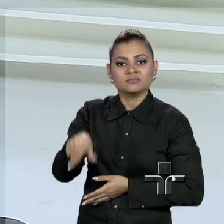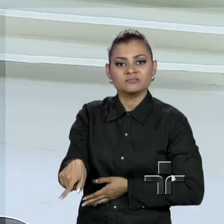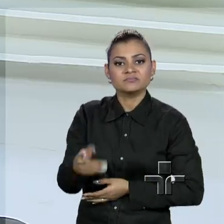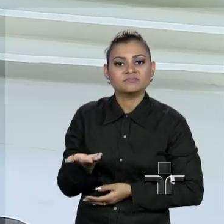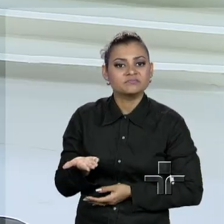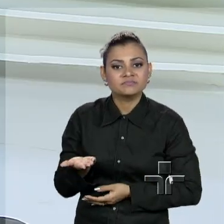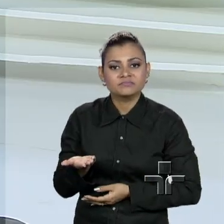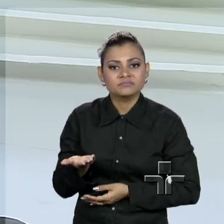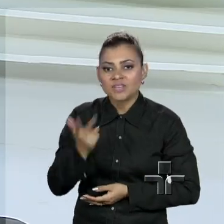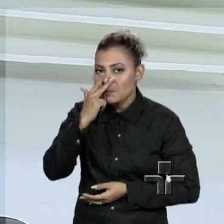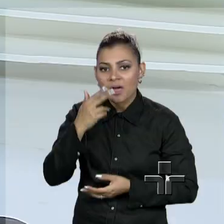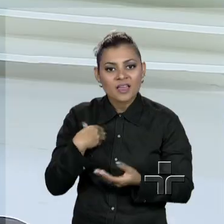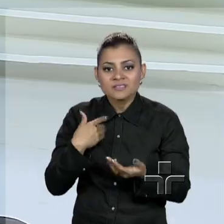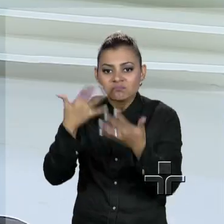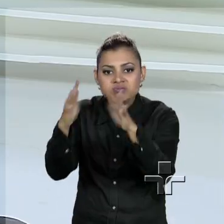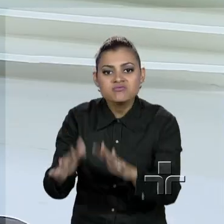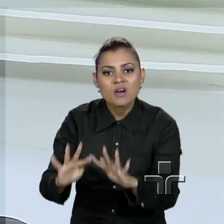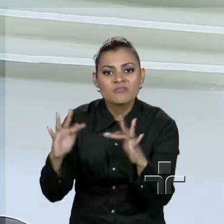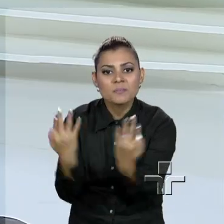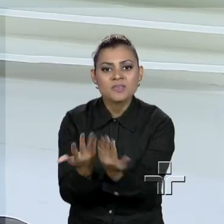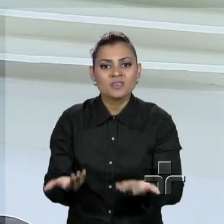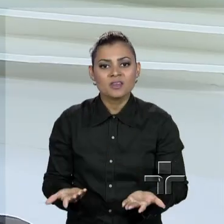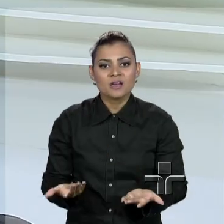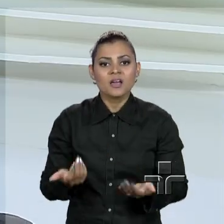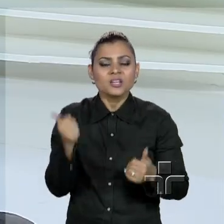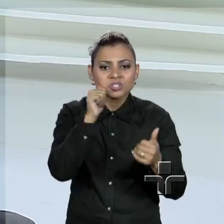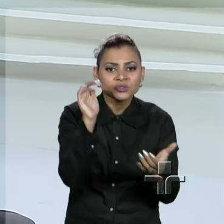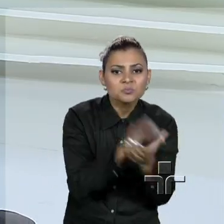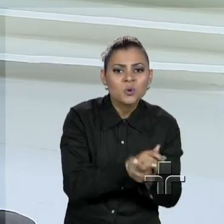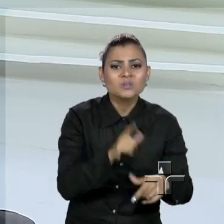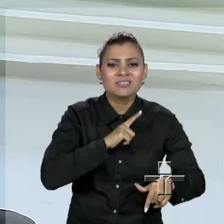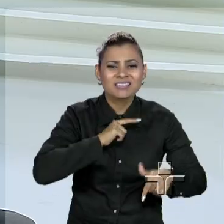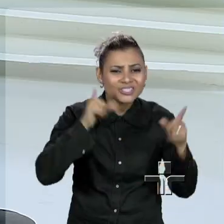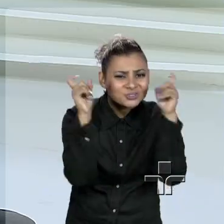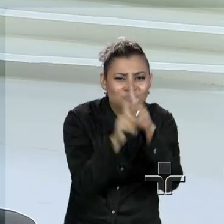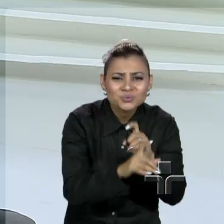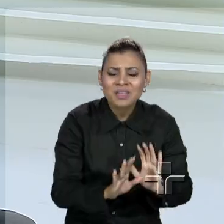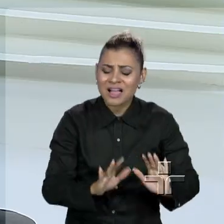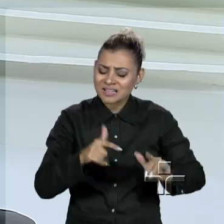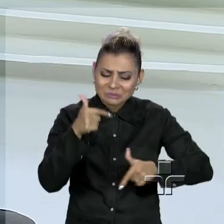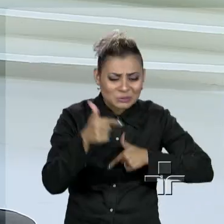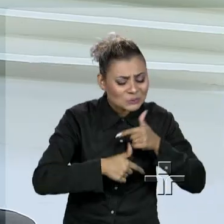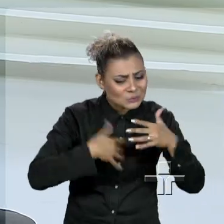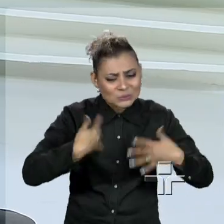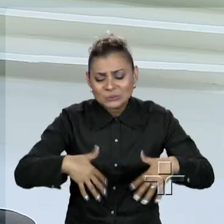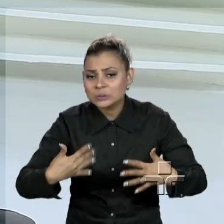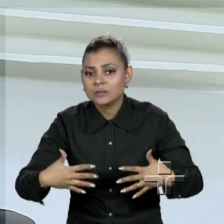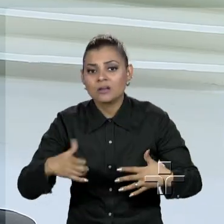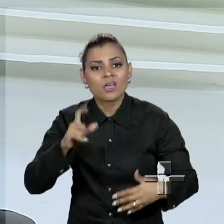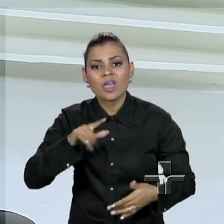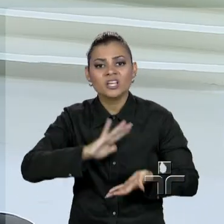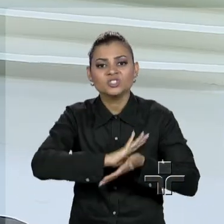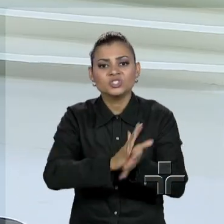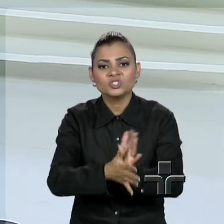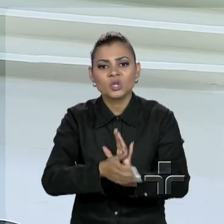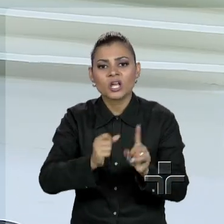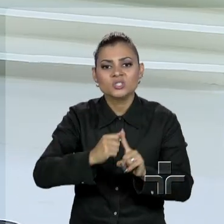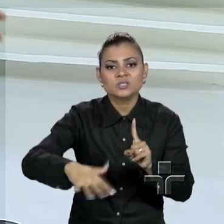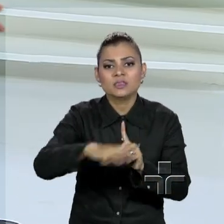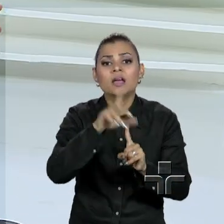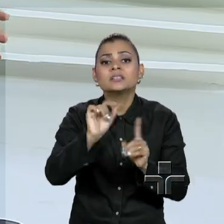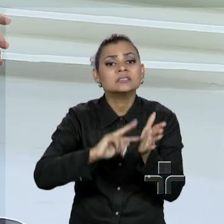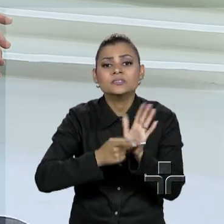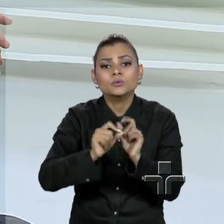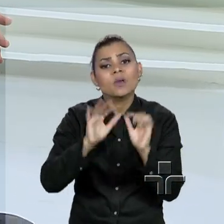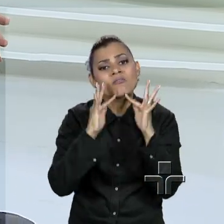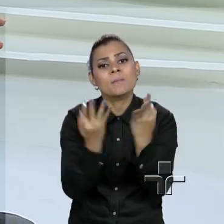emprego. A sua mulher tem dificuldades gigantescas. Você destrói, na verdade, o cimento da sociedade. E é o que